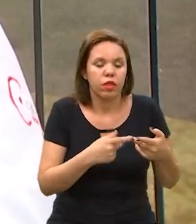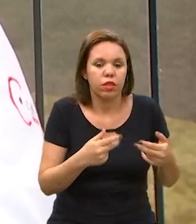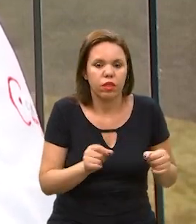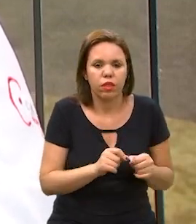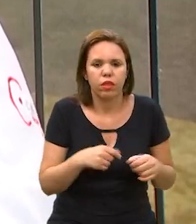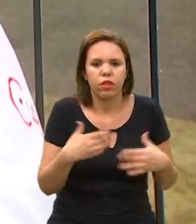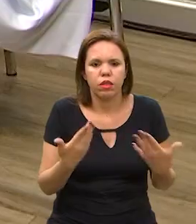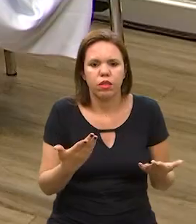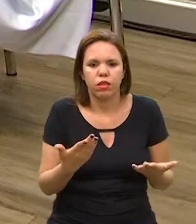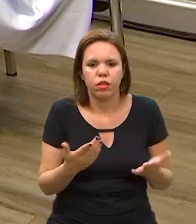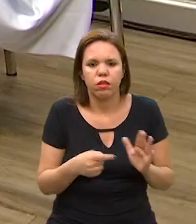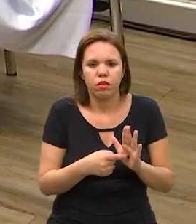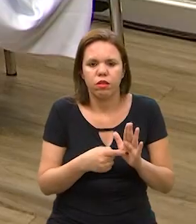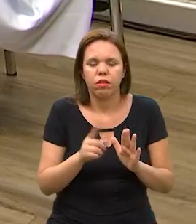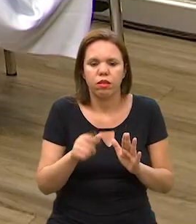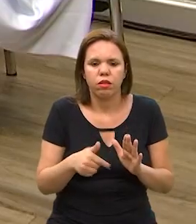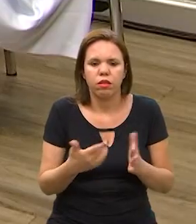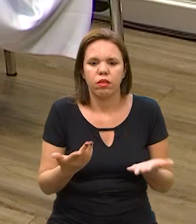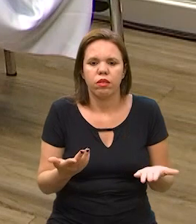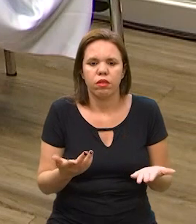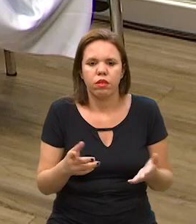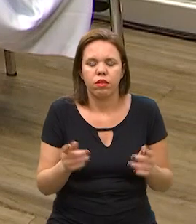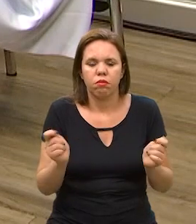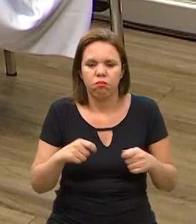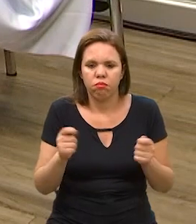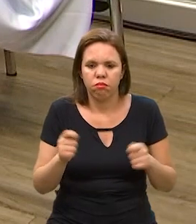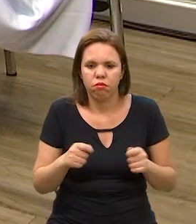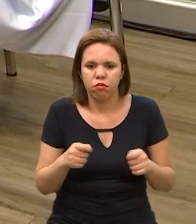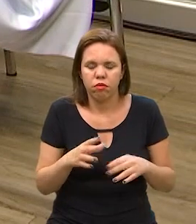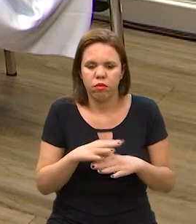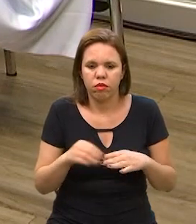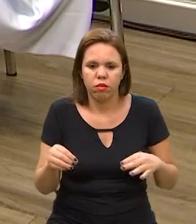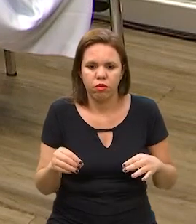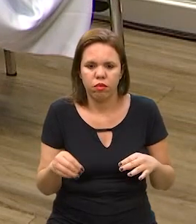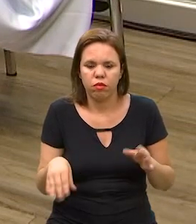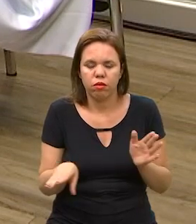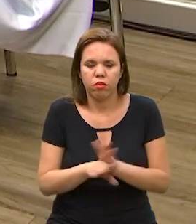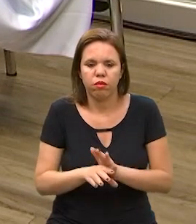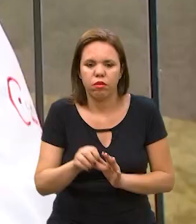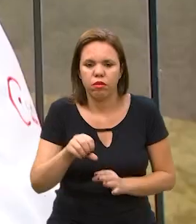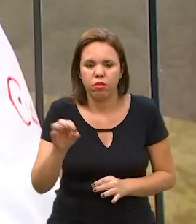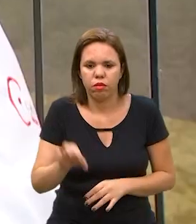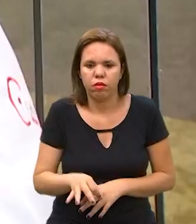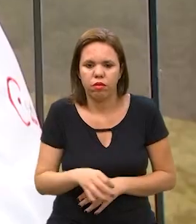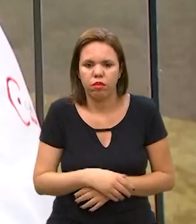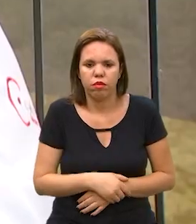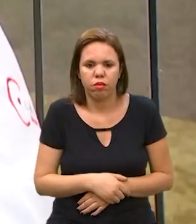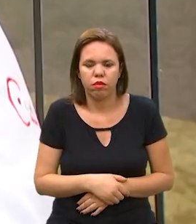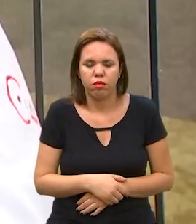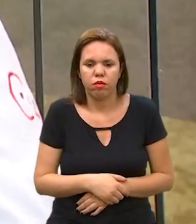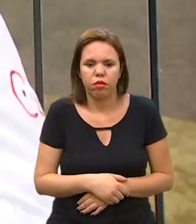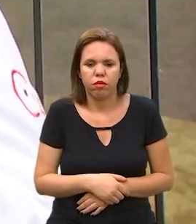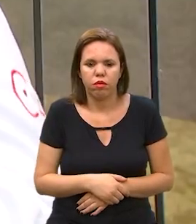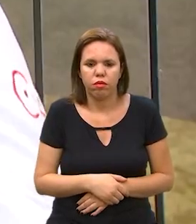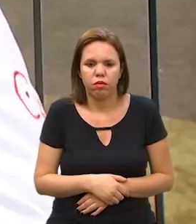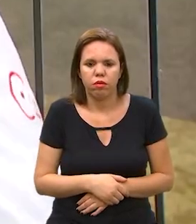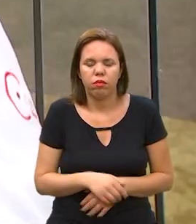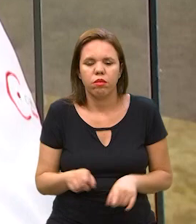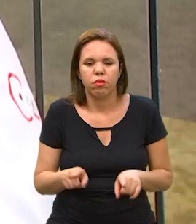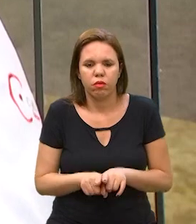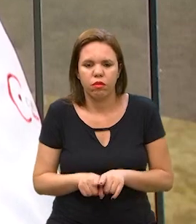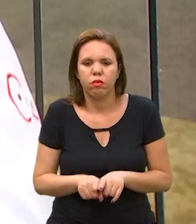esse diagnóstico, porque quando o diagnóstico é precoce, as possibilidades de cura chegam a quase 90%.